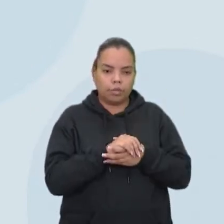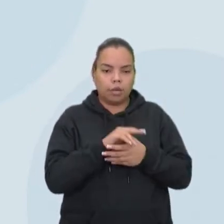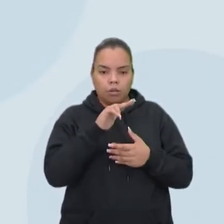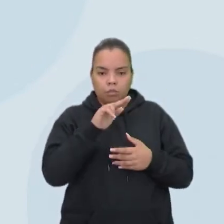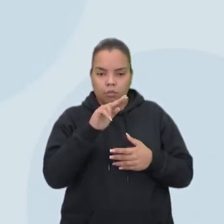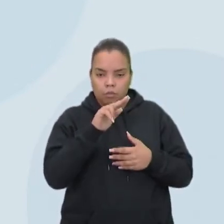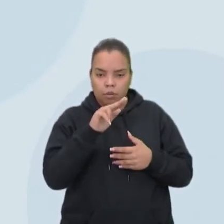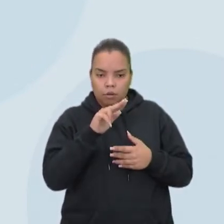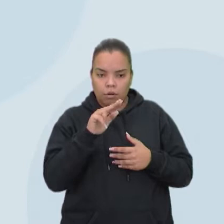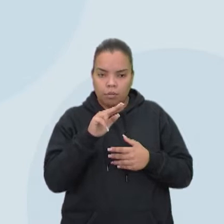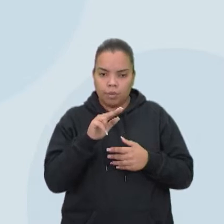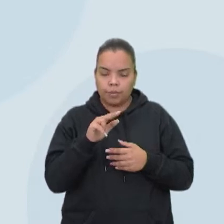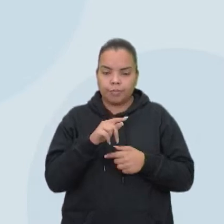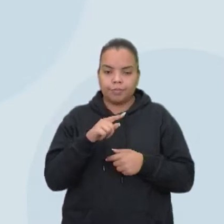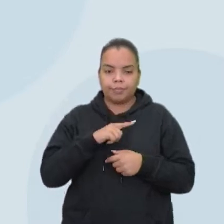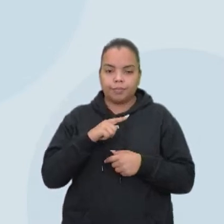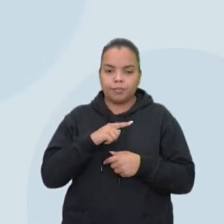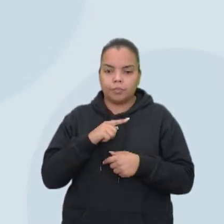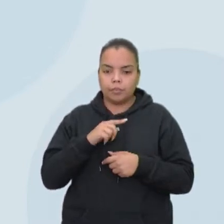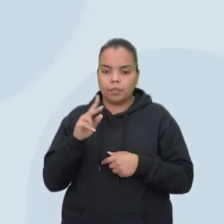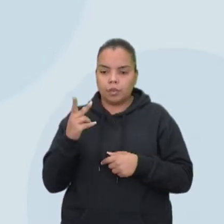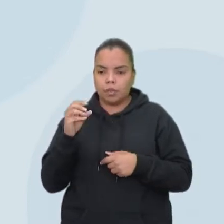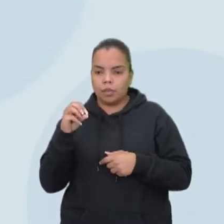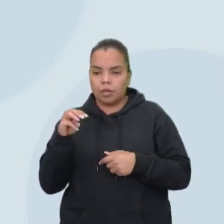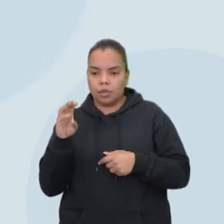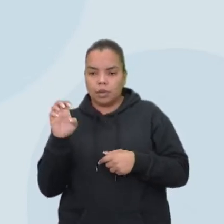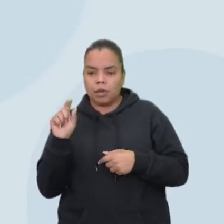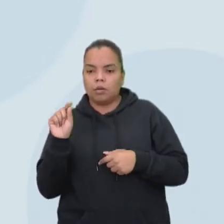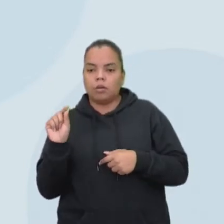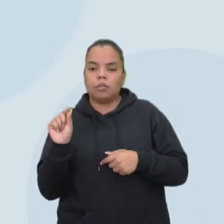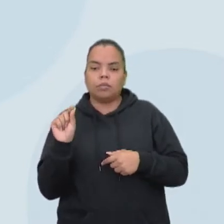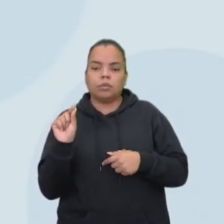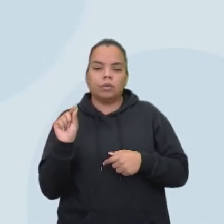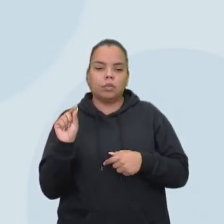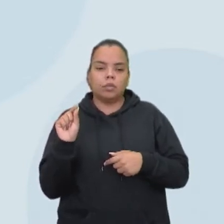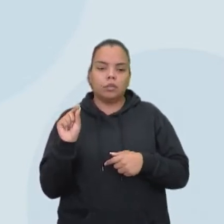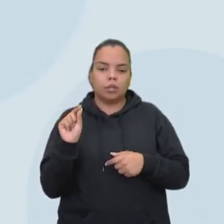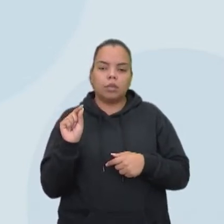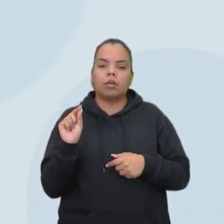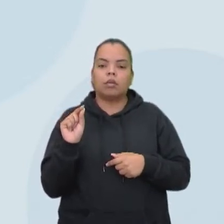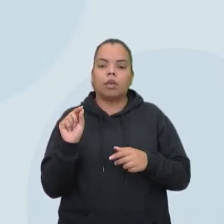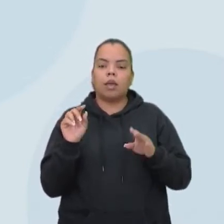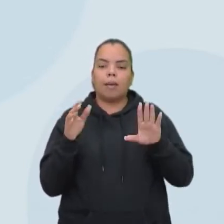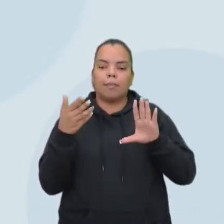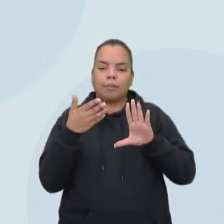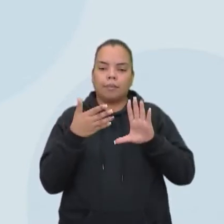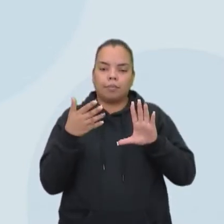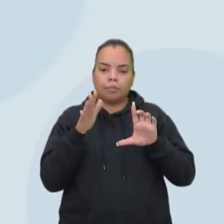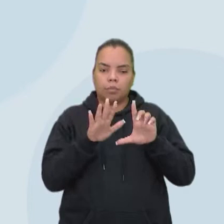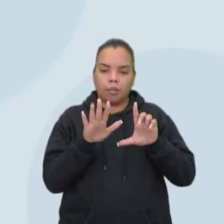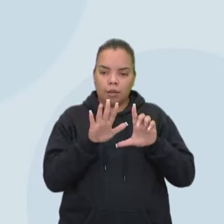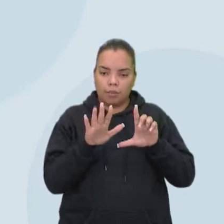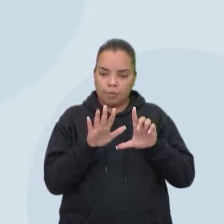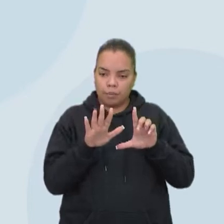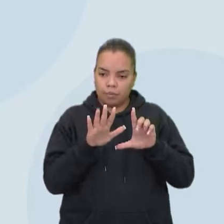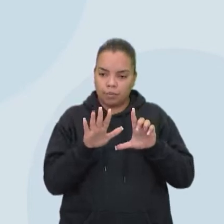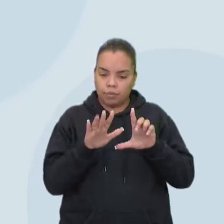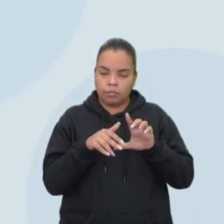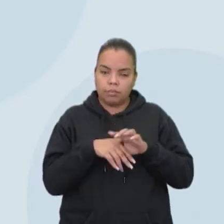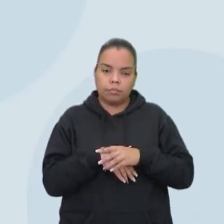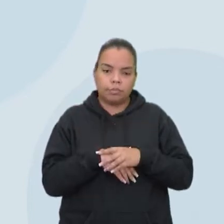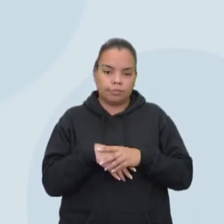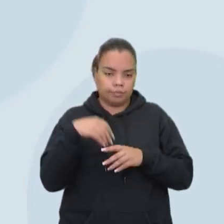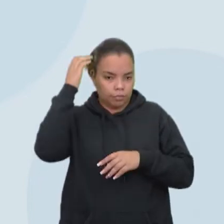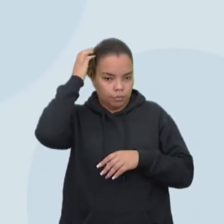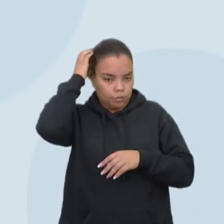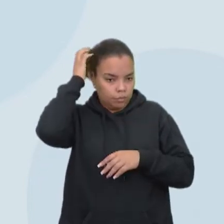os aqui, ó, é a home, né, eu peguei a home. Home, no caso em inglês, que seria a página inicial para nós, né? Não